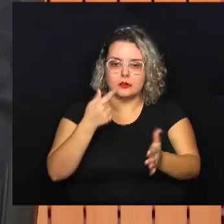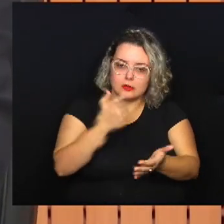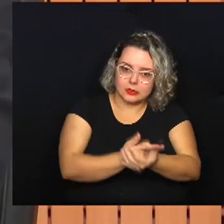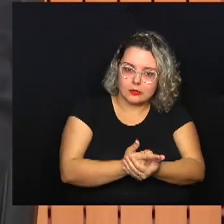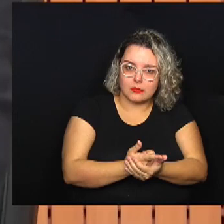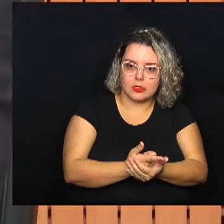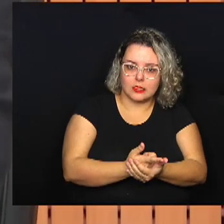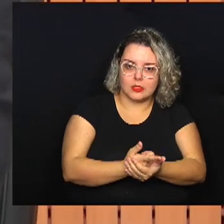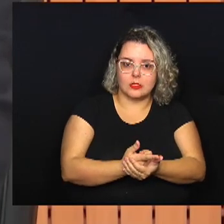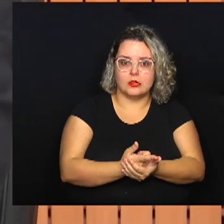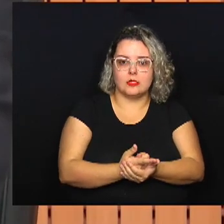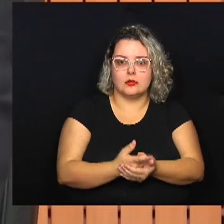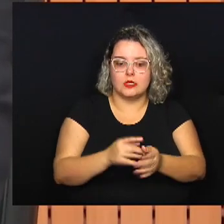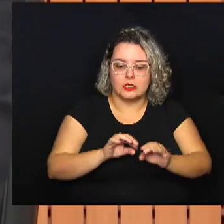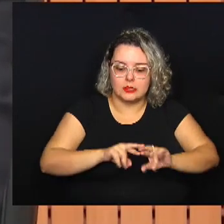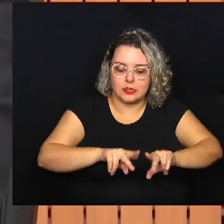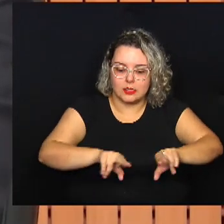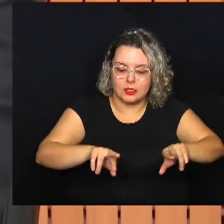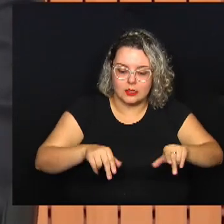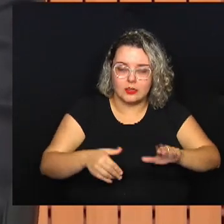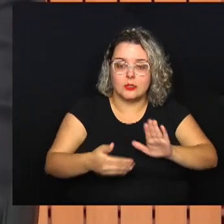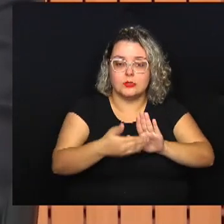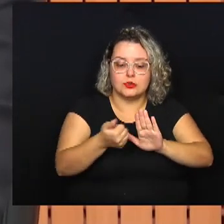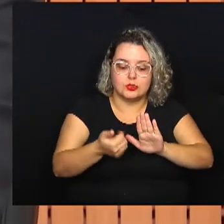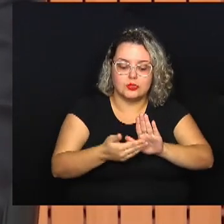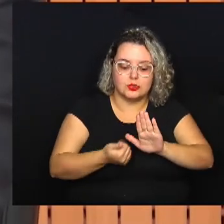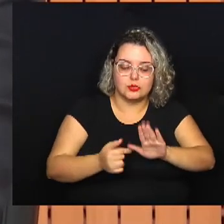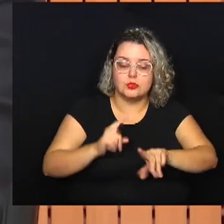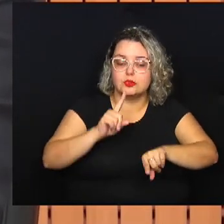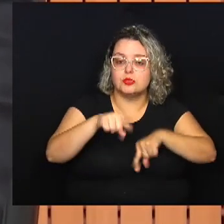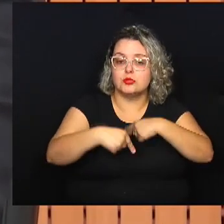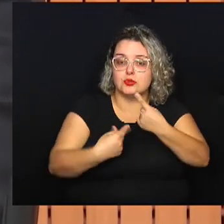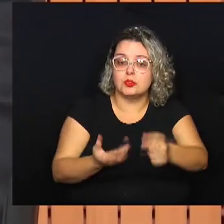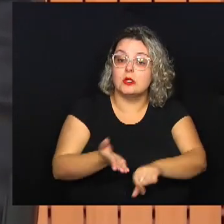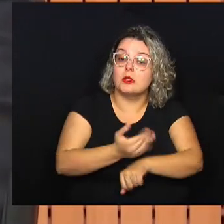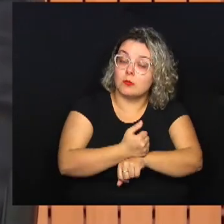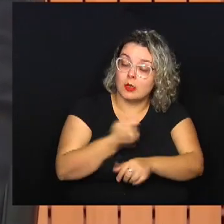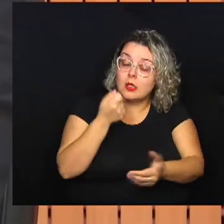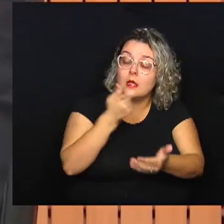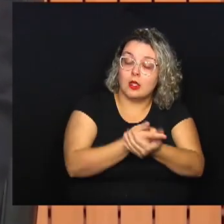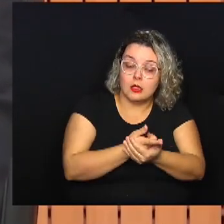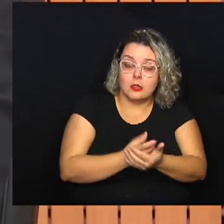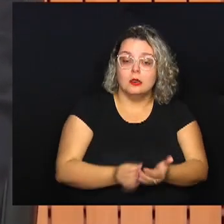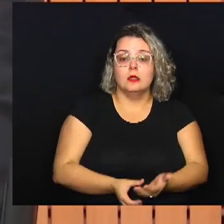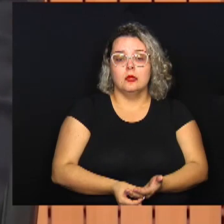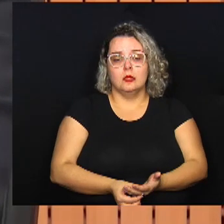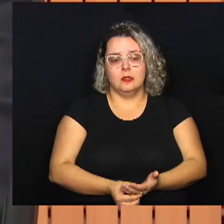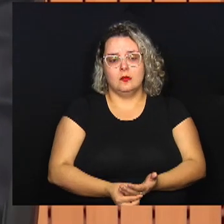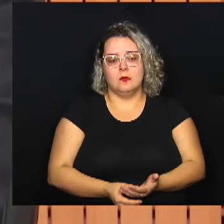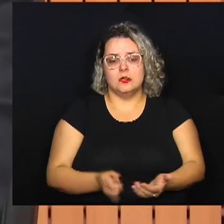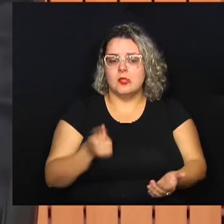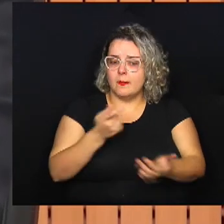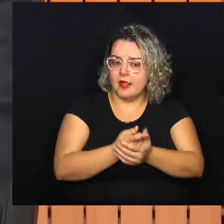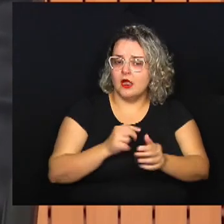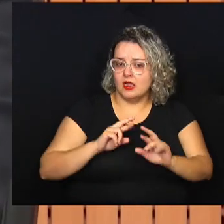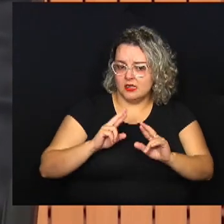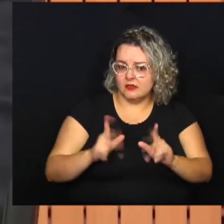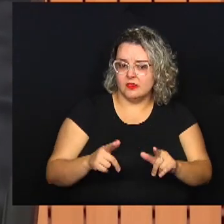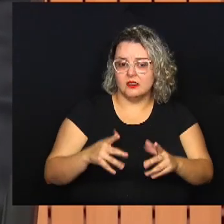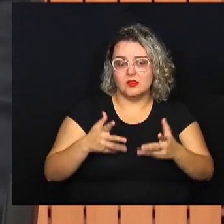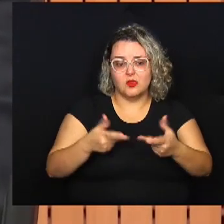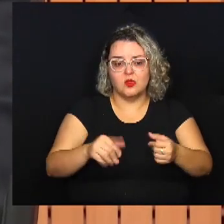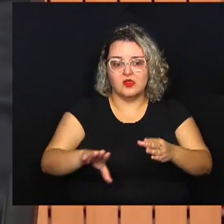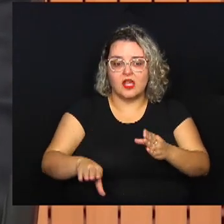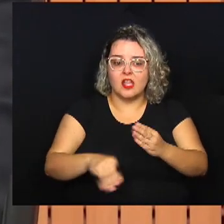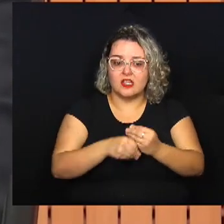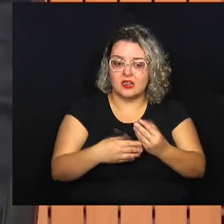você difere, você desconta o que os outros anteriores pagaram, você paga só a diferença do que você agregou,